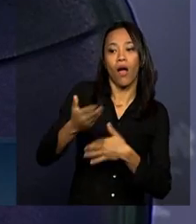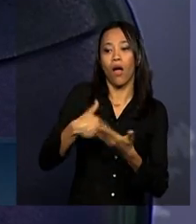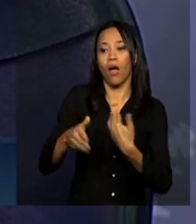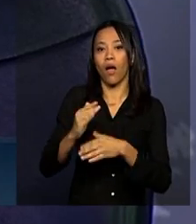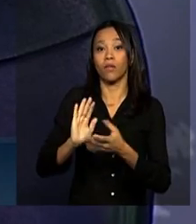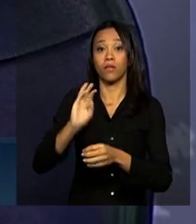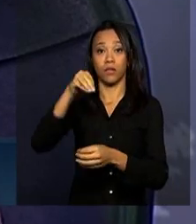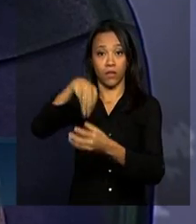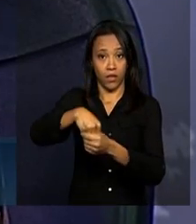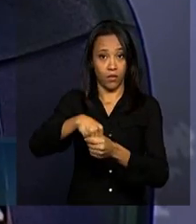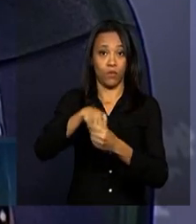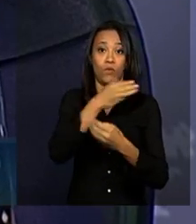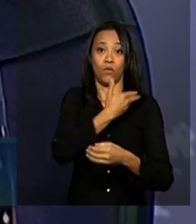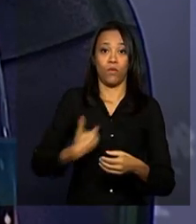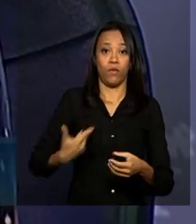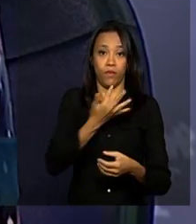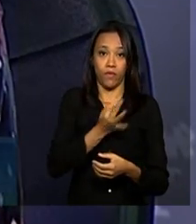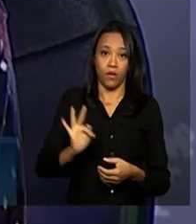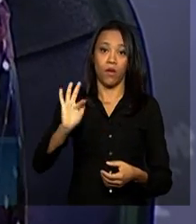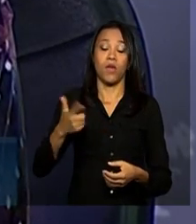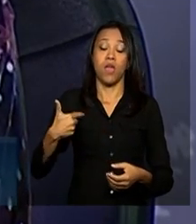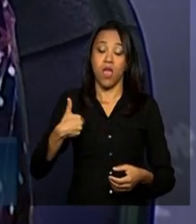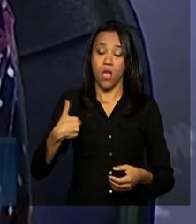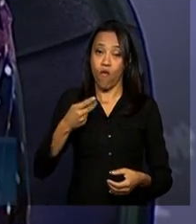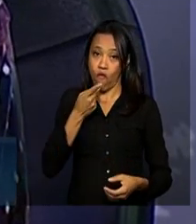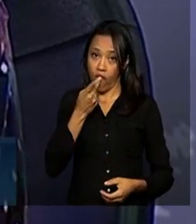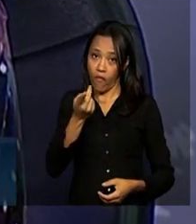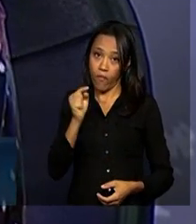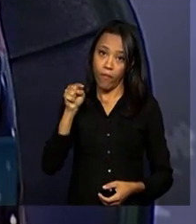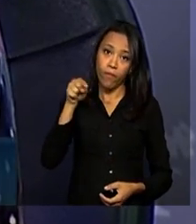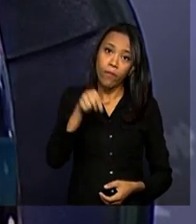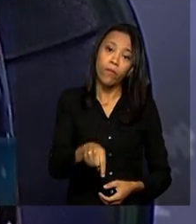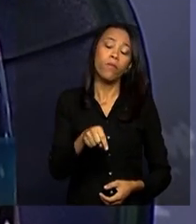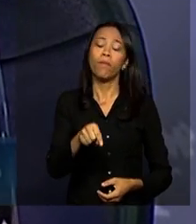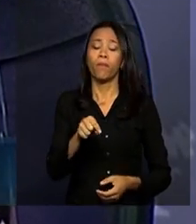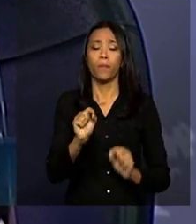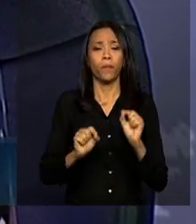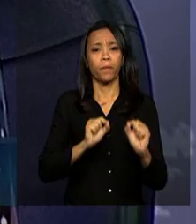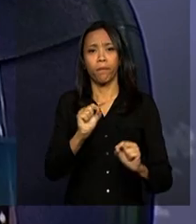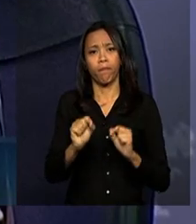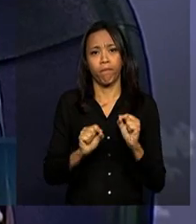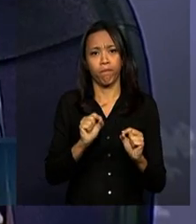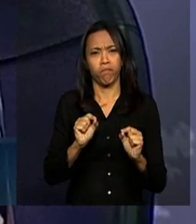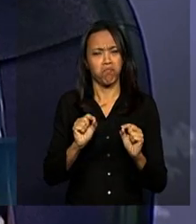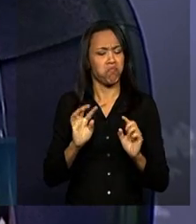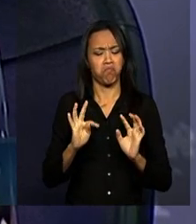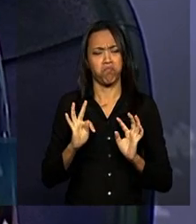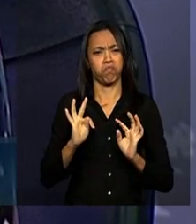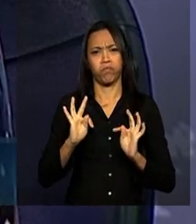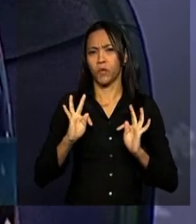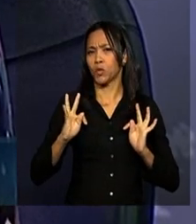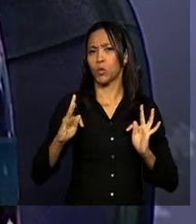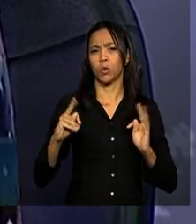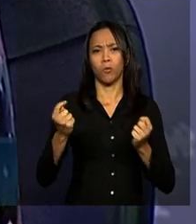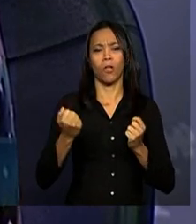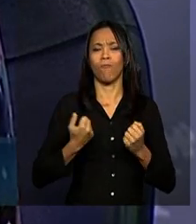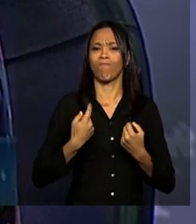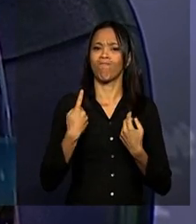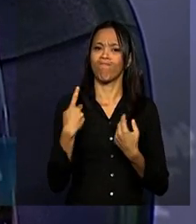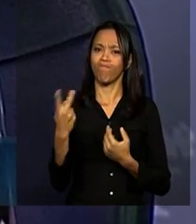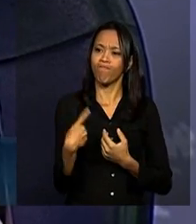federal. E eu reafirmo aqui a total parceria e a